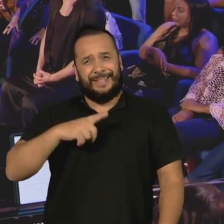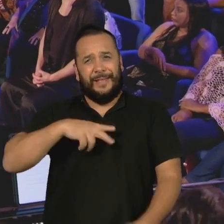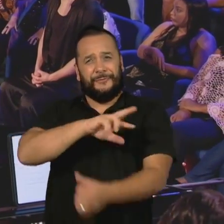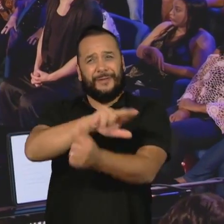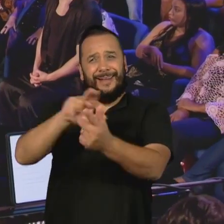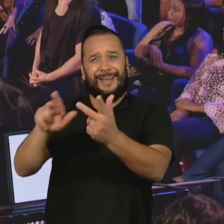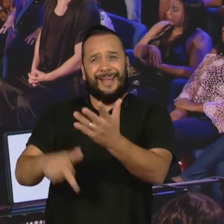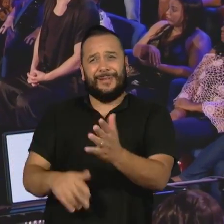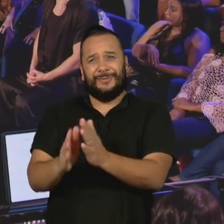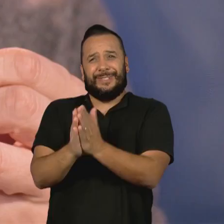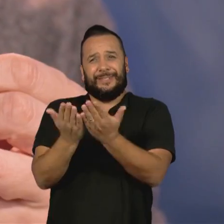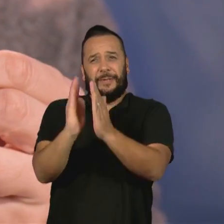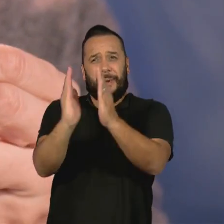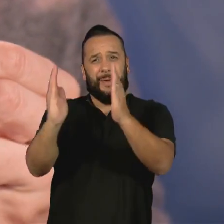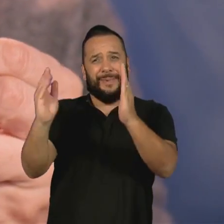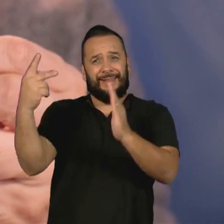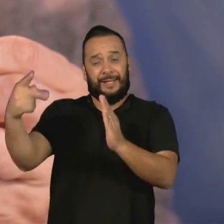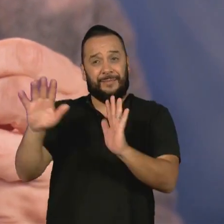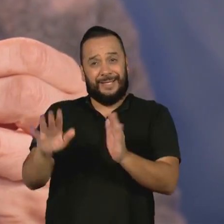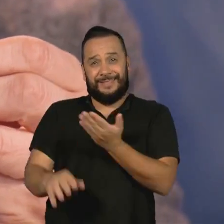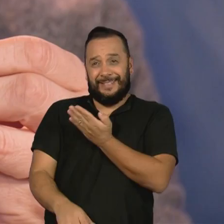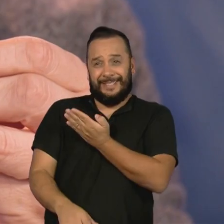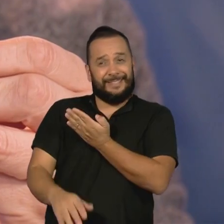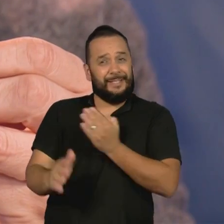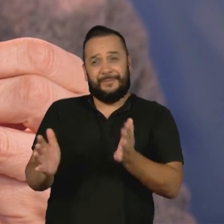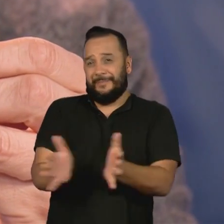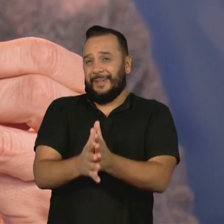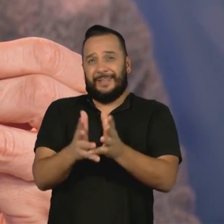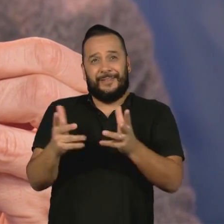é maravilhoso.